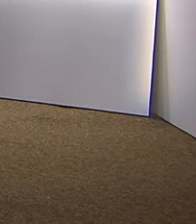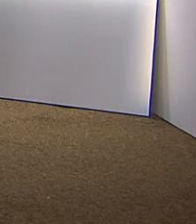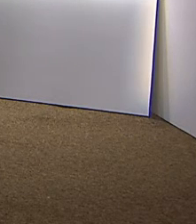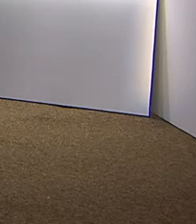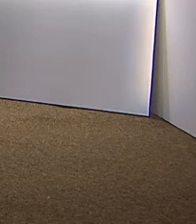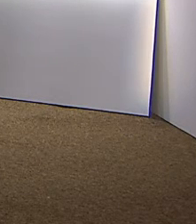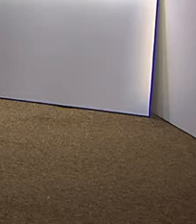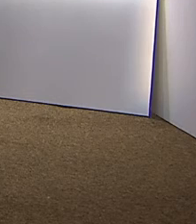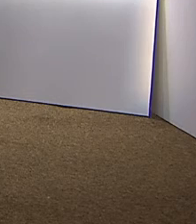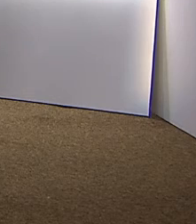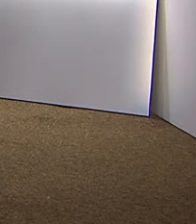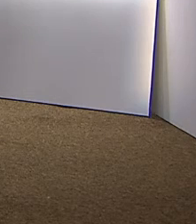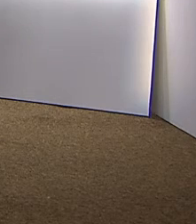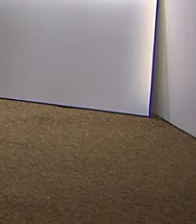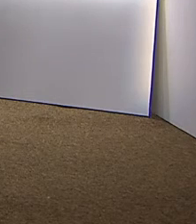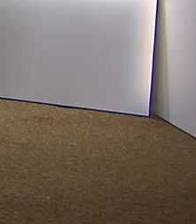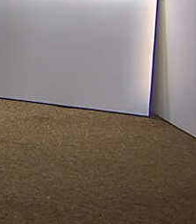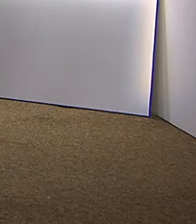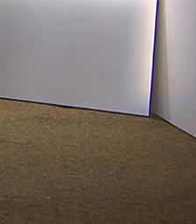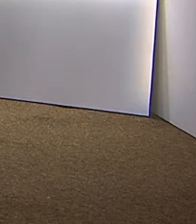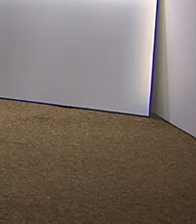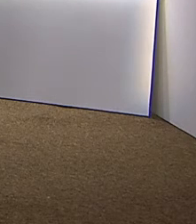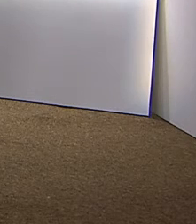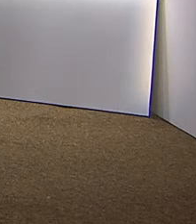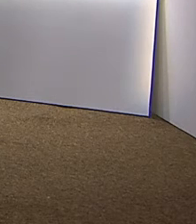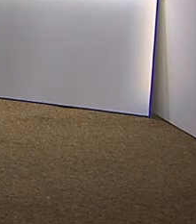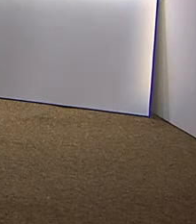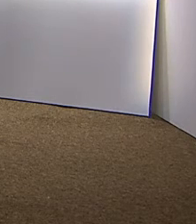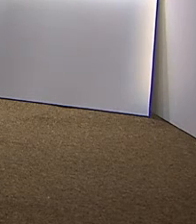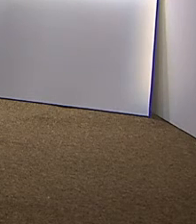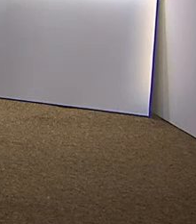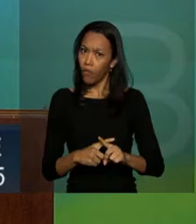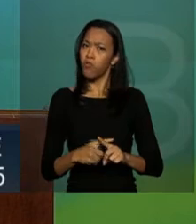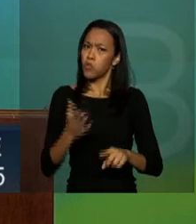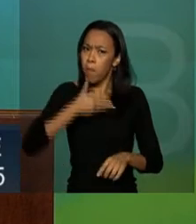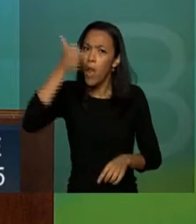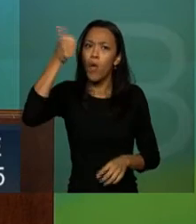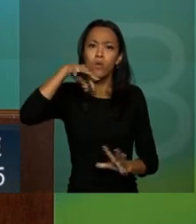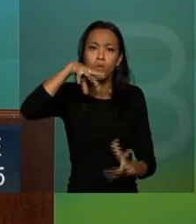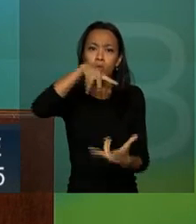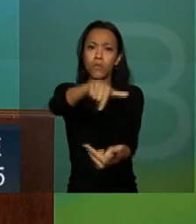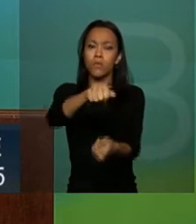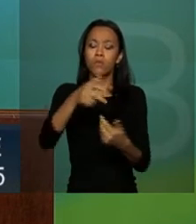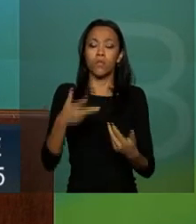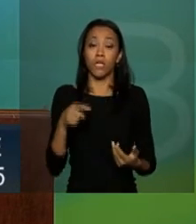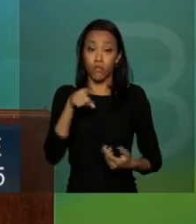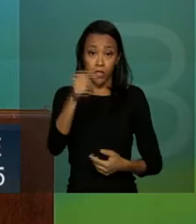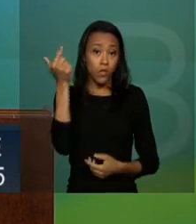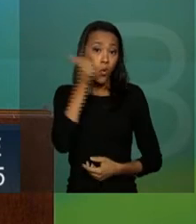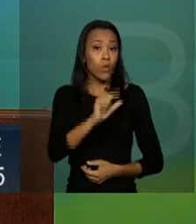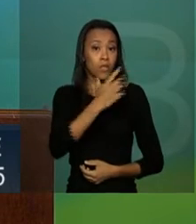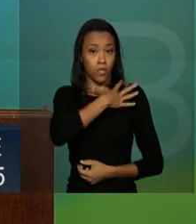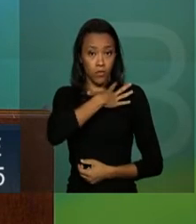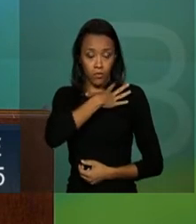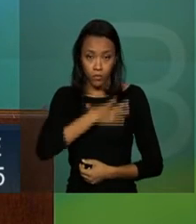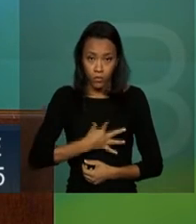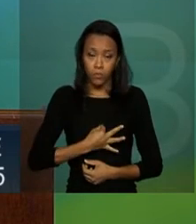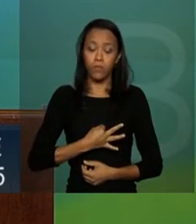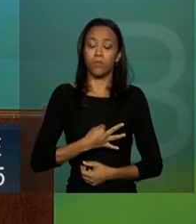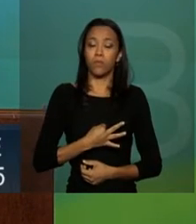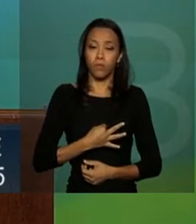competidores demonstraram organização e dedicação ao ganhar esse título de melhores